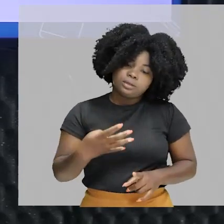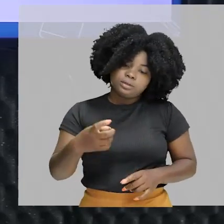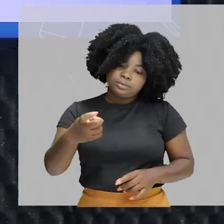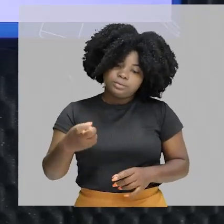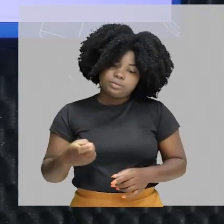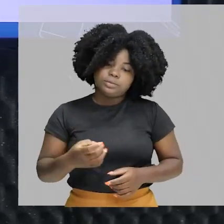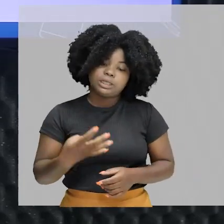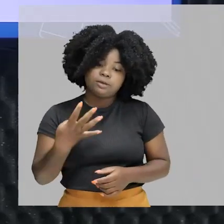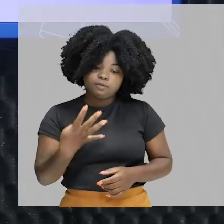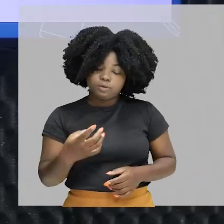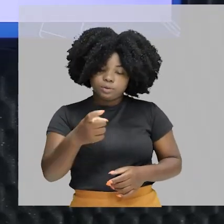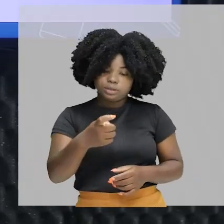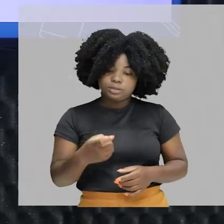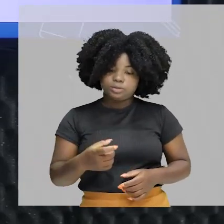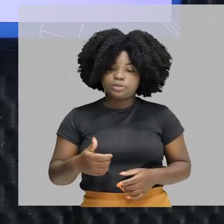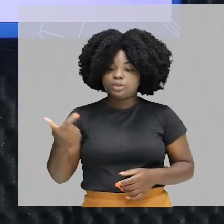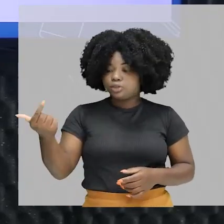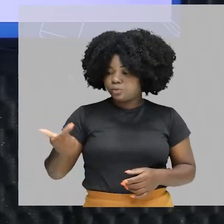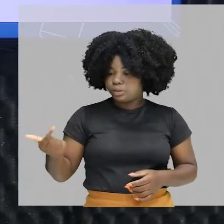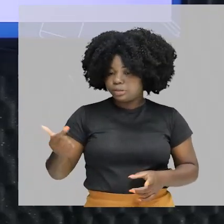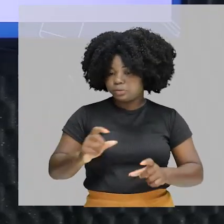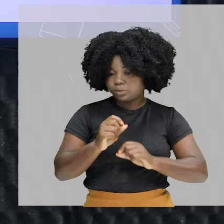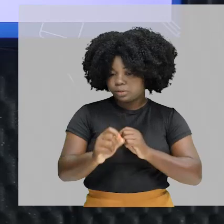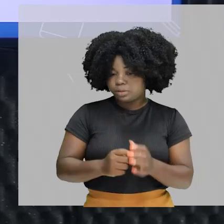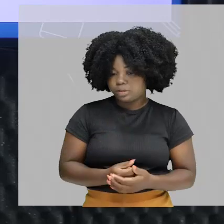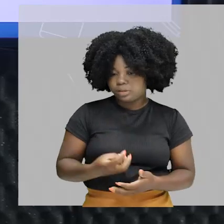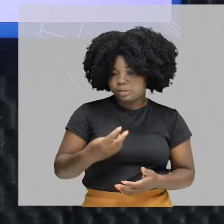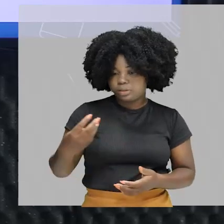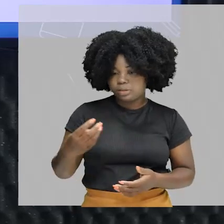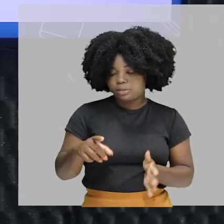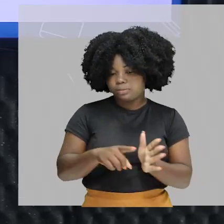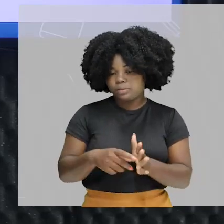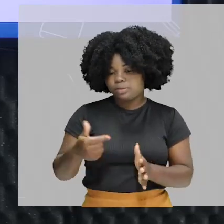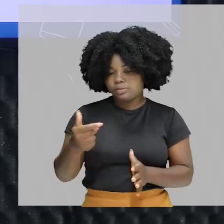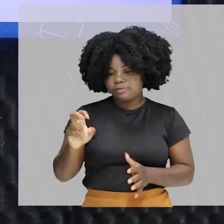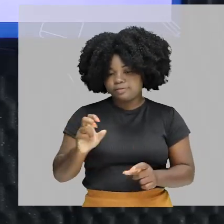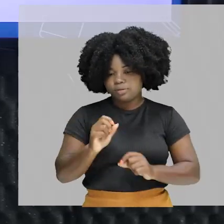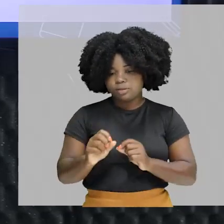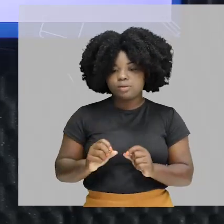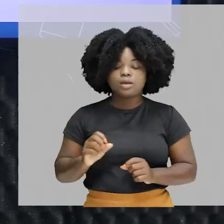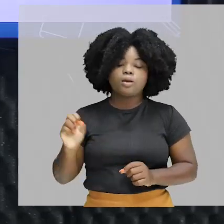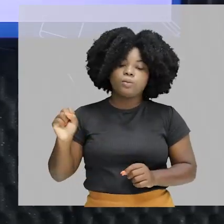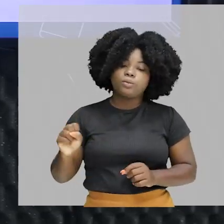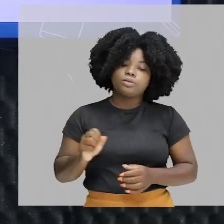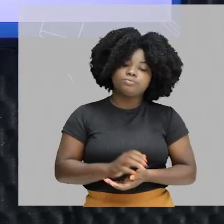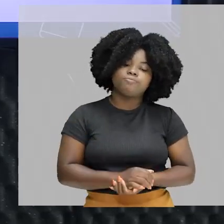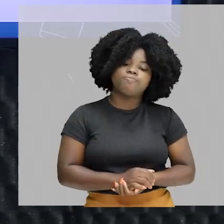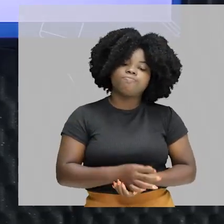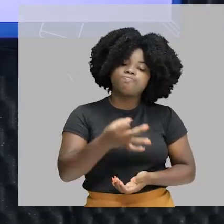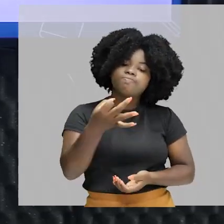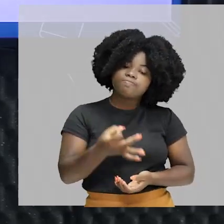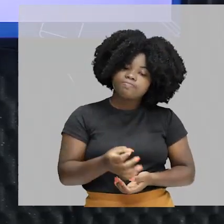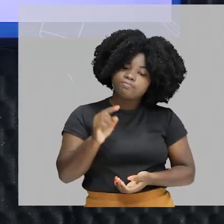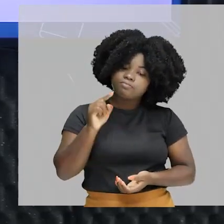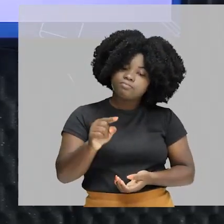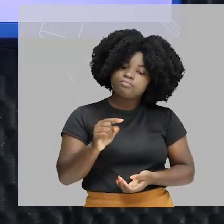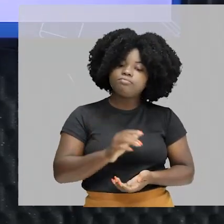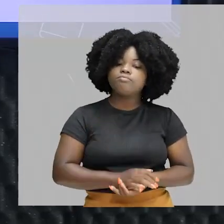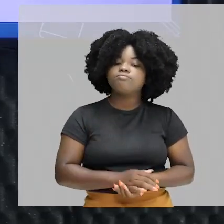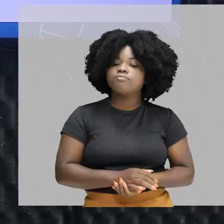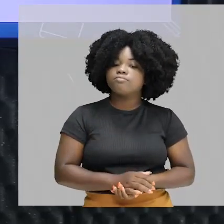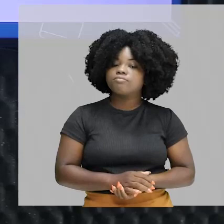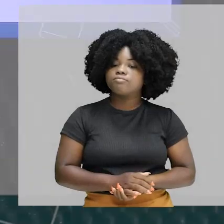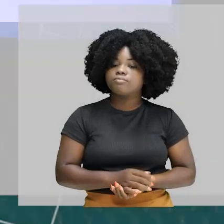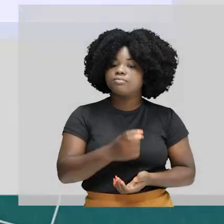14x, que ficou 4x, e no segundo membro, 33 menos 25, que deu 8. Aqui tenho certeza que até o cálculo mental te